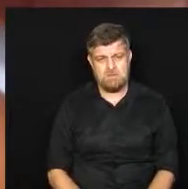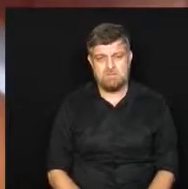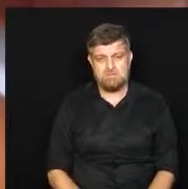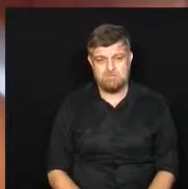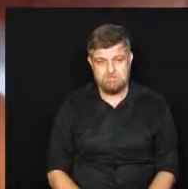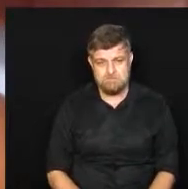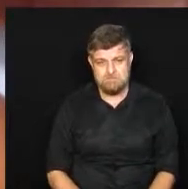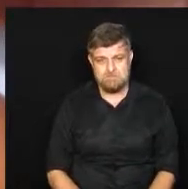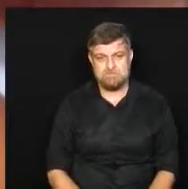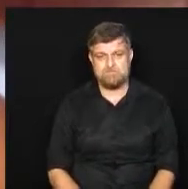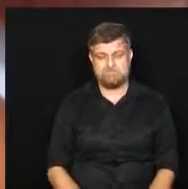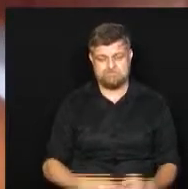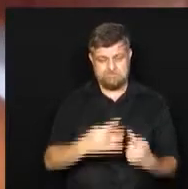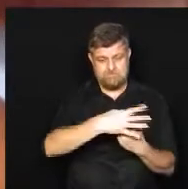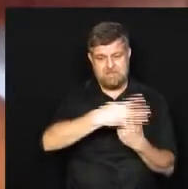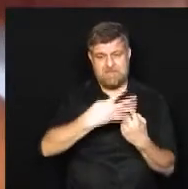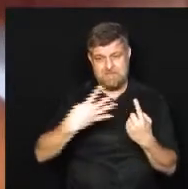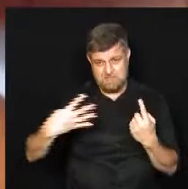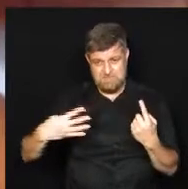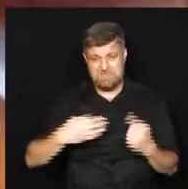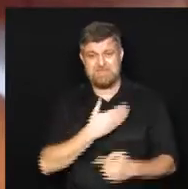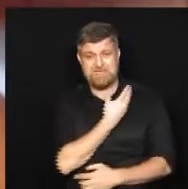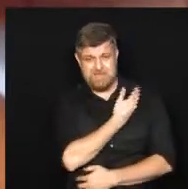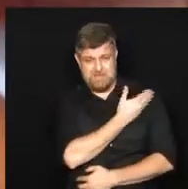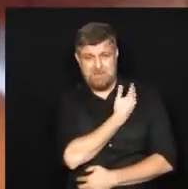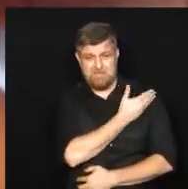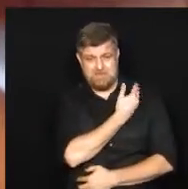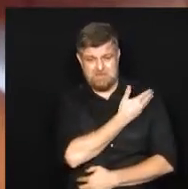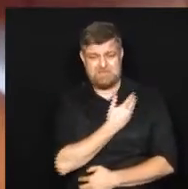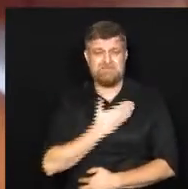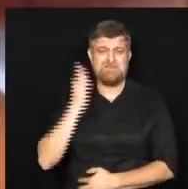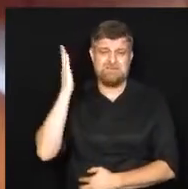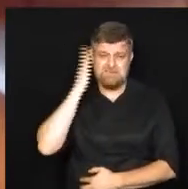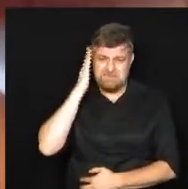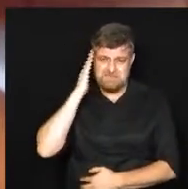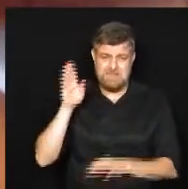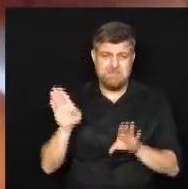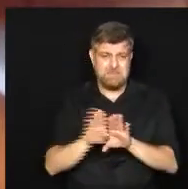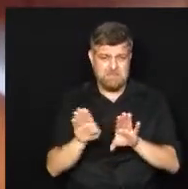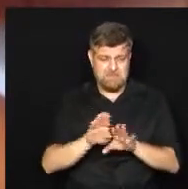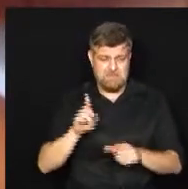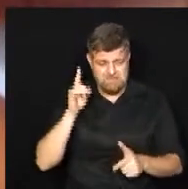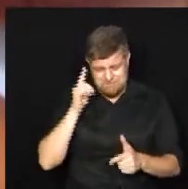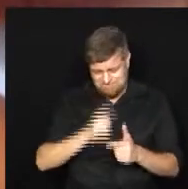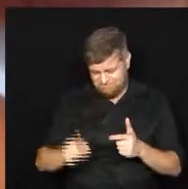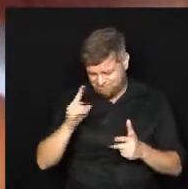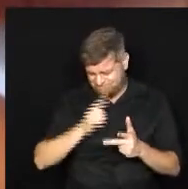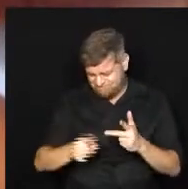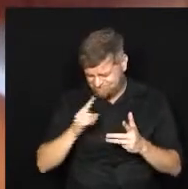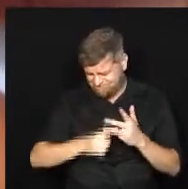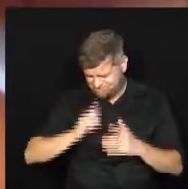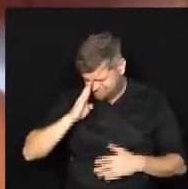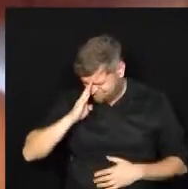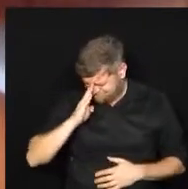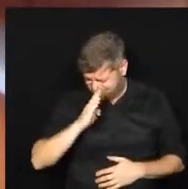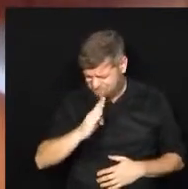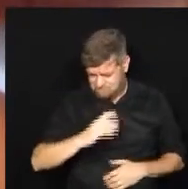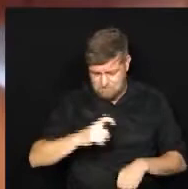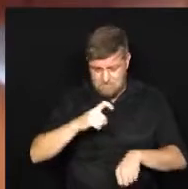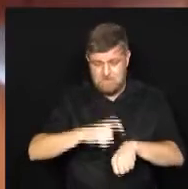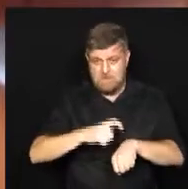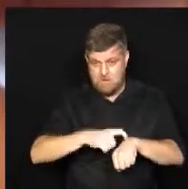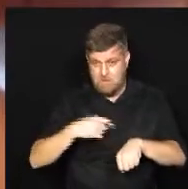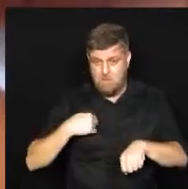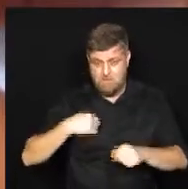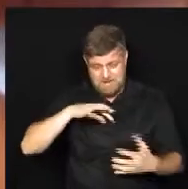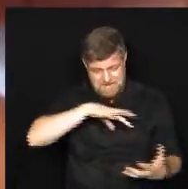e LGBTfóbica. Nós sabemos que essas são questões centrais, são questões que o momento está colocando